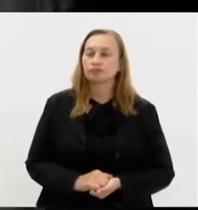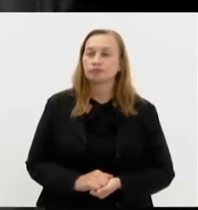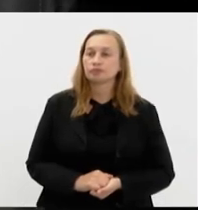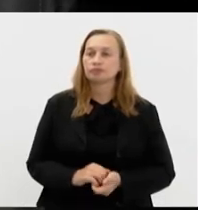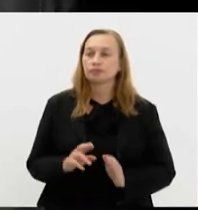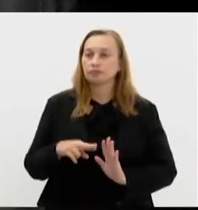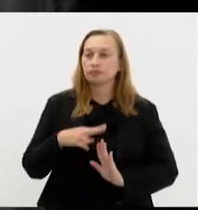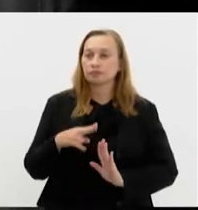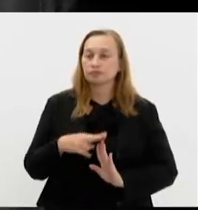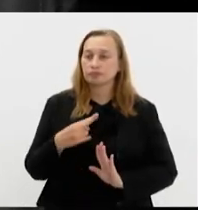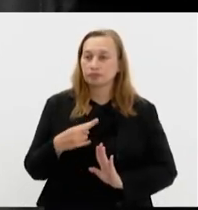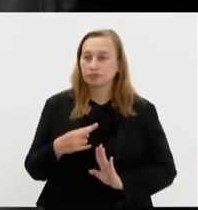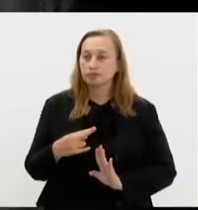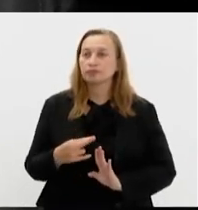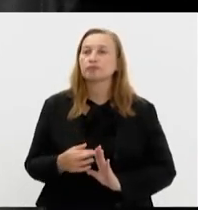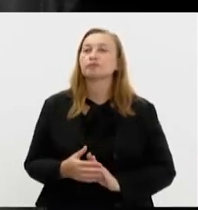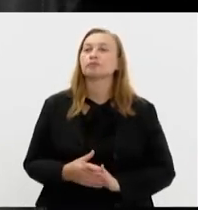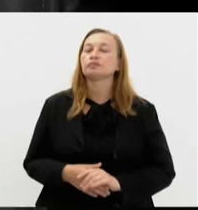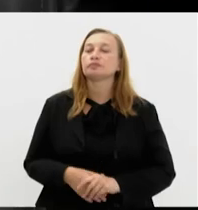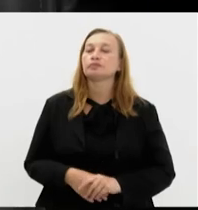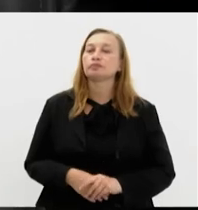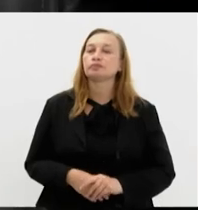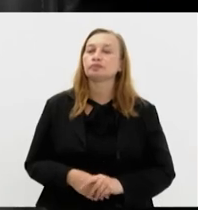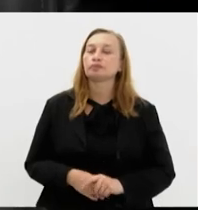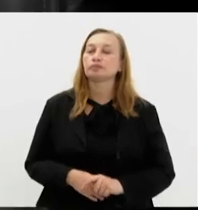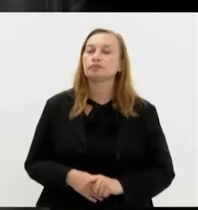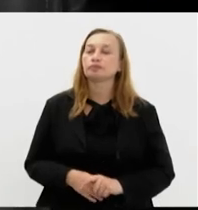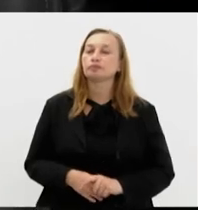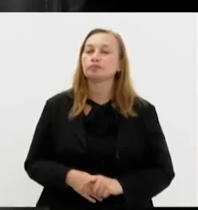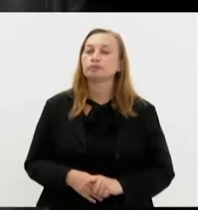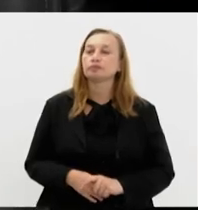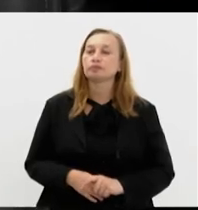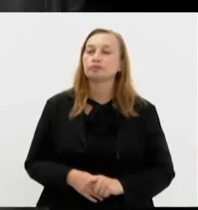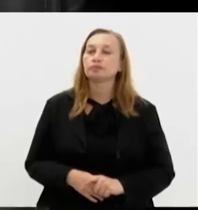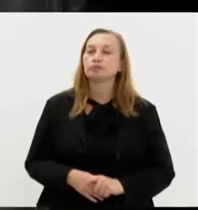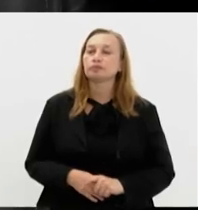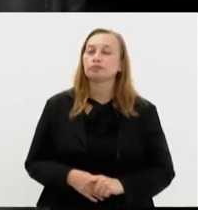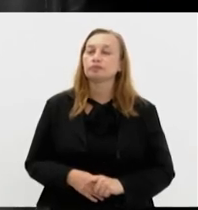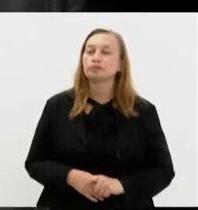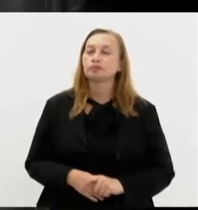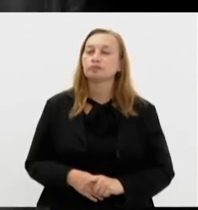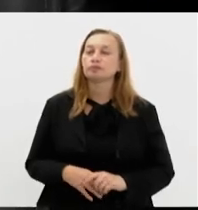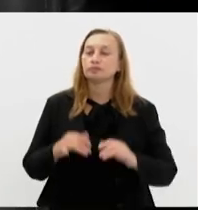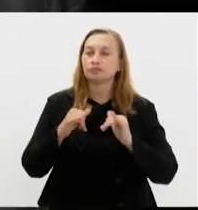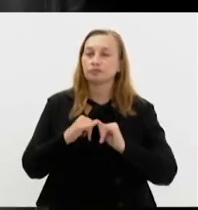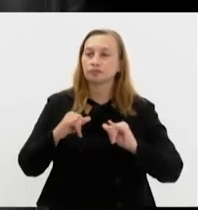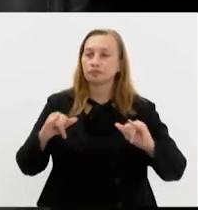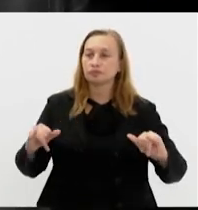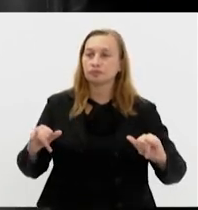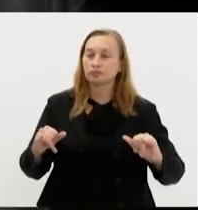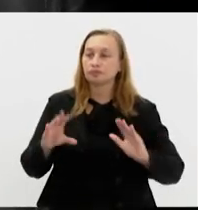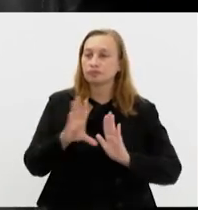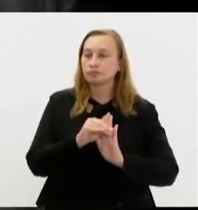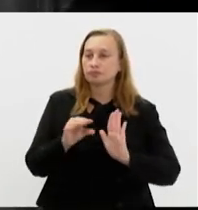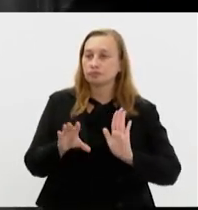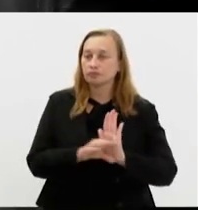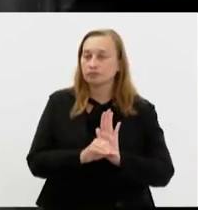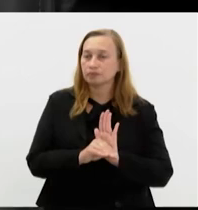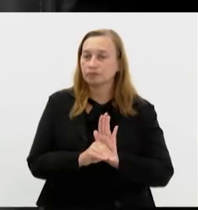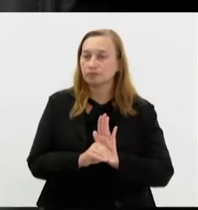resolução estabelece a partir da jurisprudência que o conteúdo divulgado deve se referir